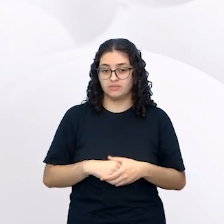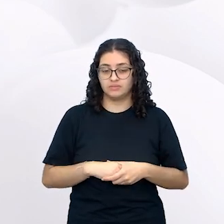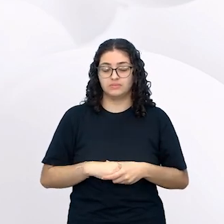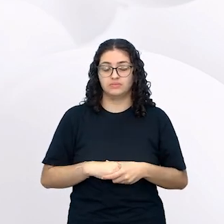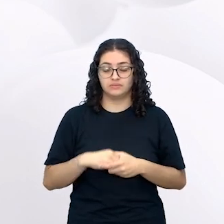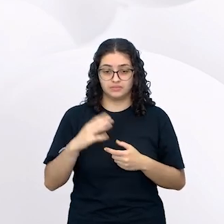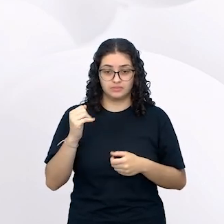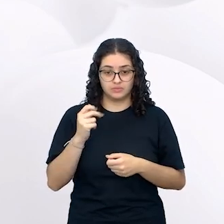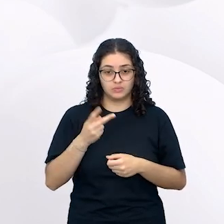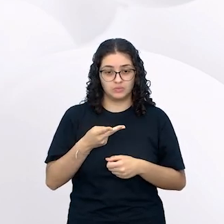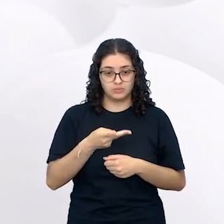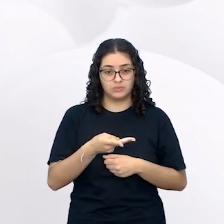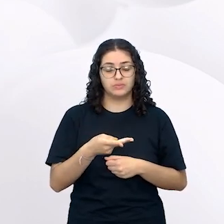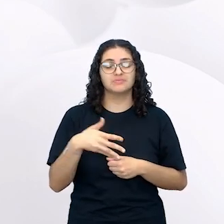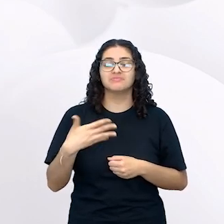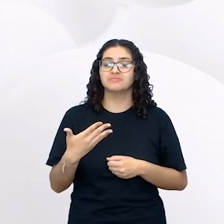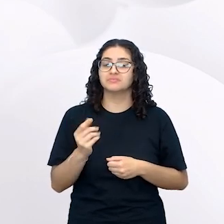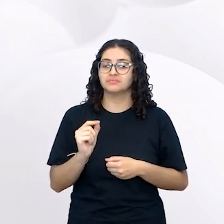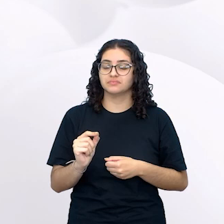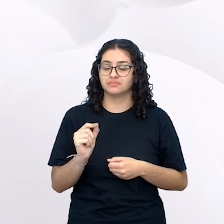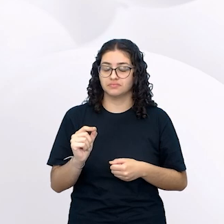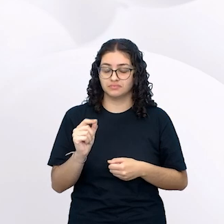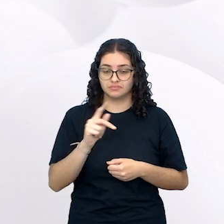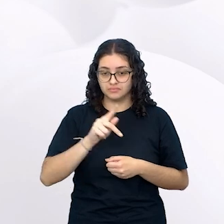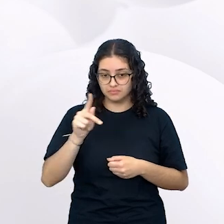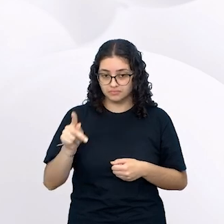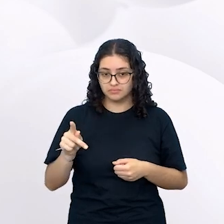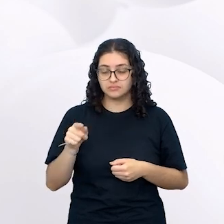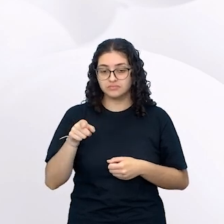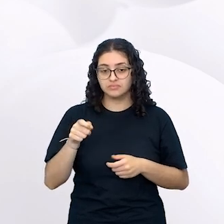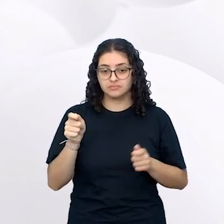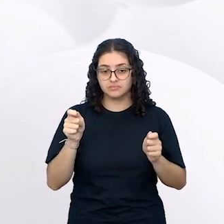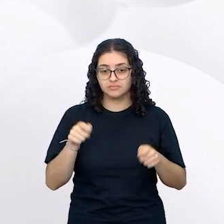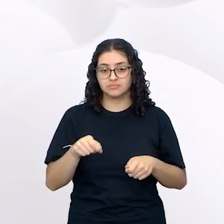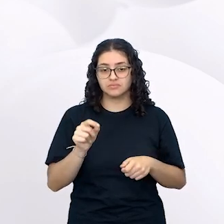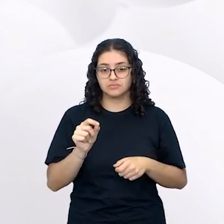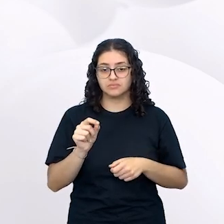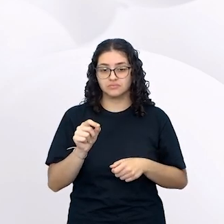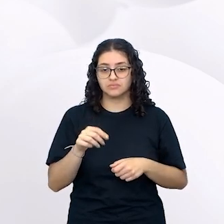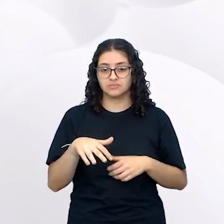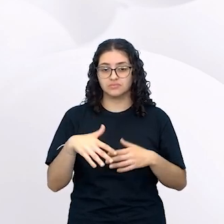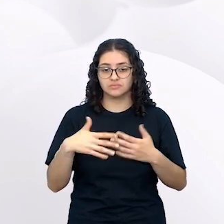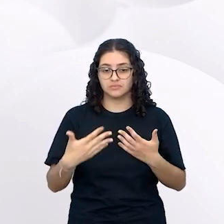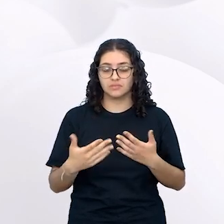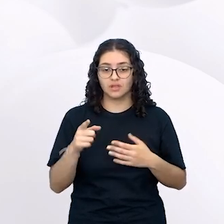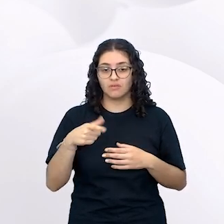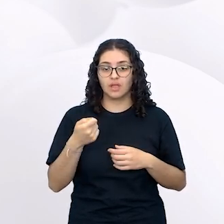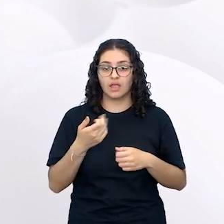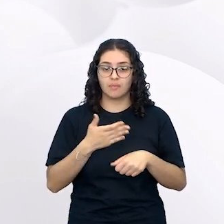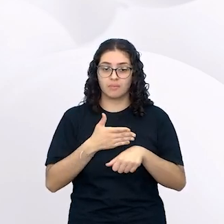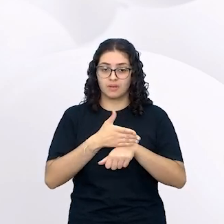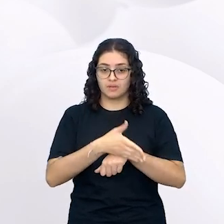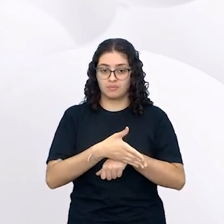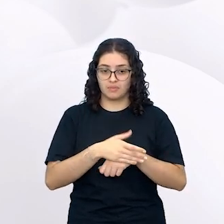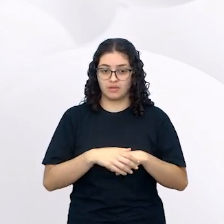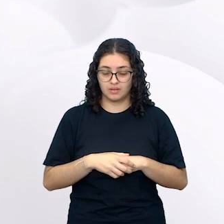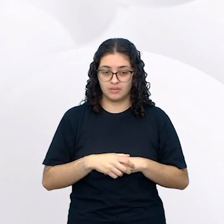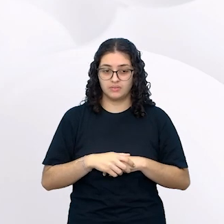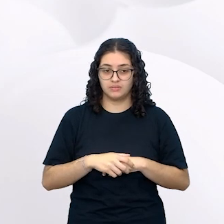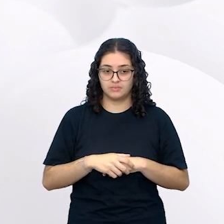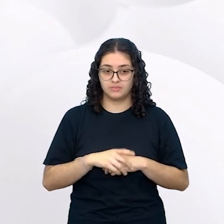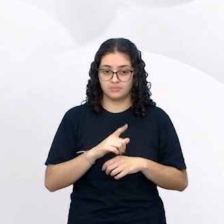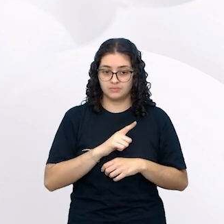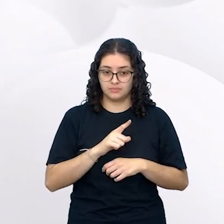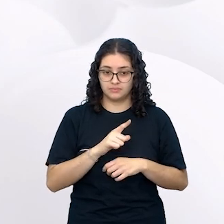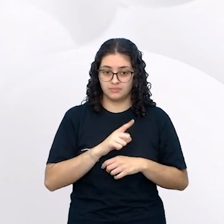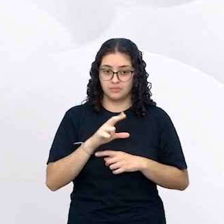Podemos continuar, então. Aí, professor e professora, você pode escolher qual C você quer entrar, tá? Acessar. Temos